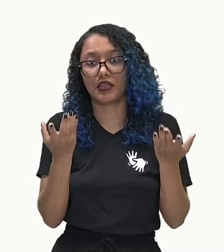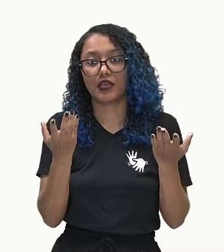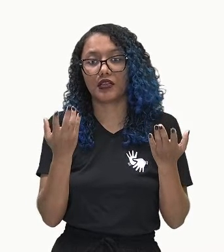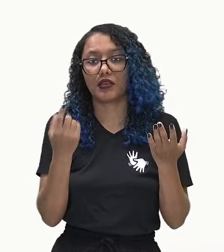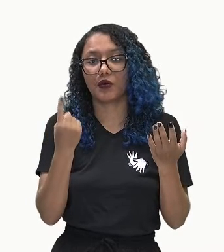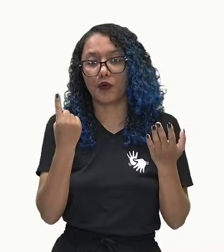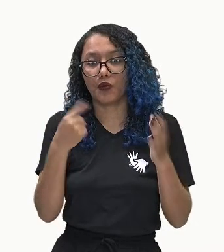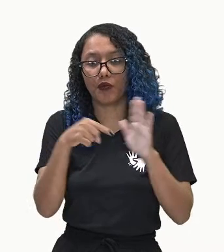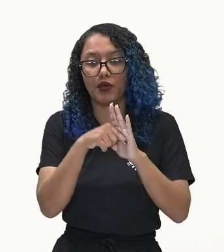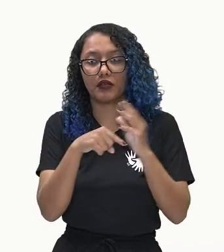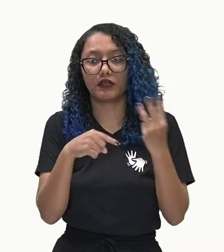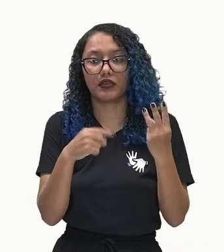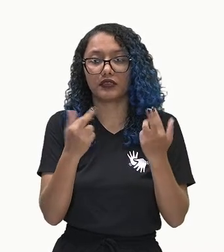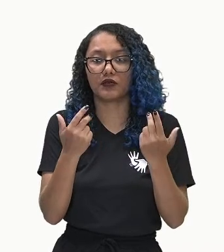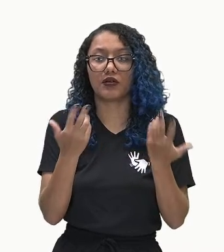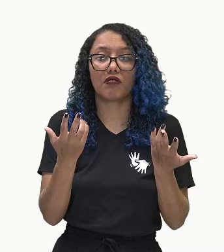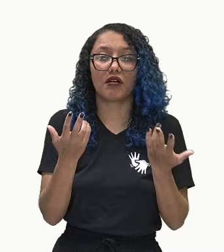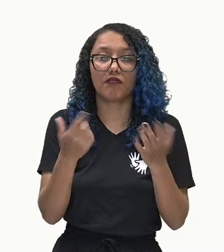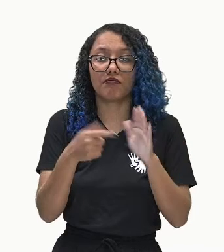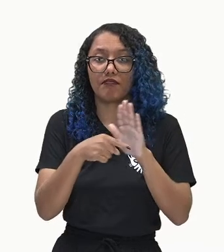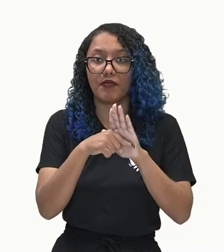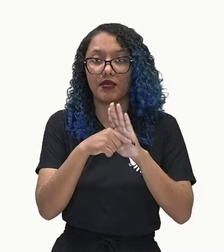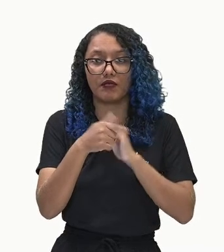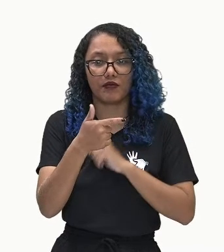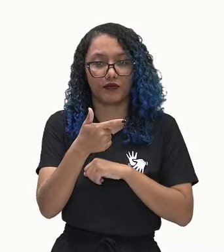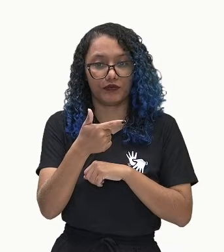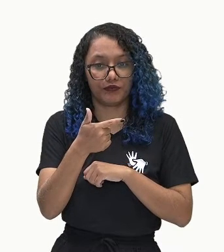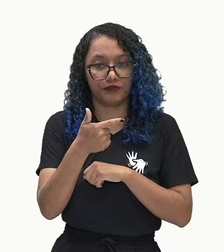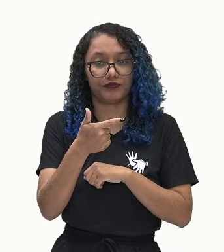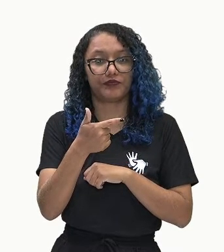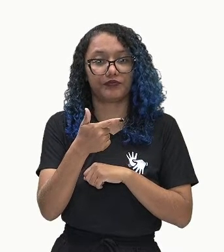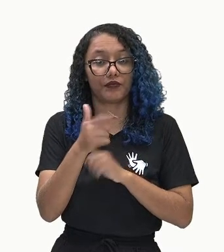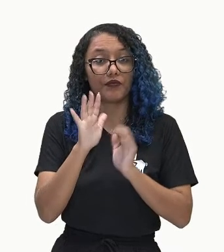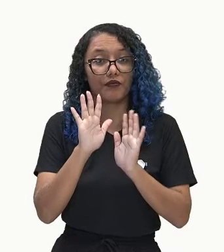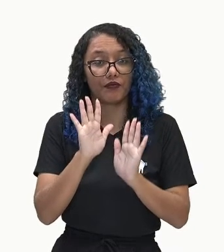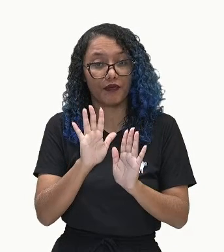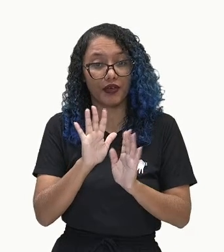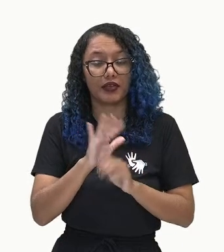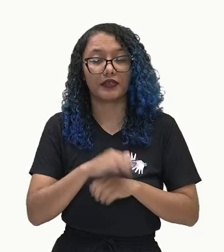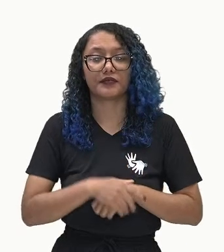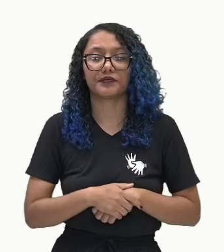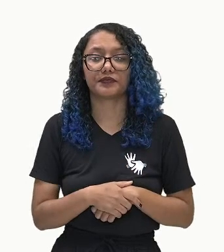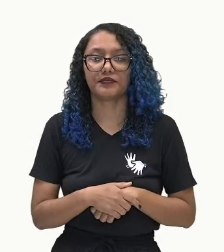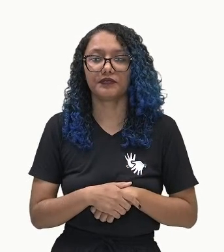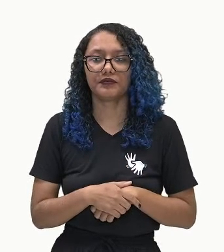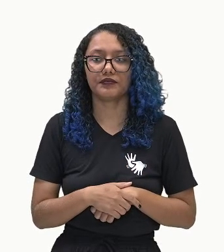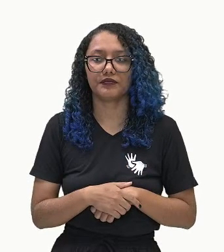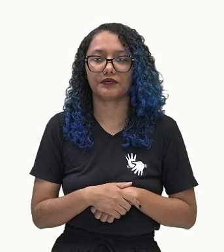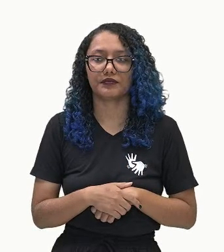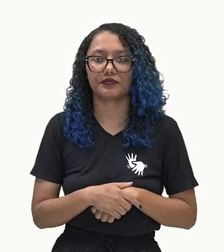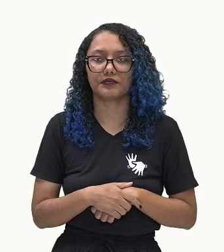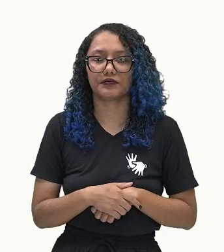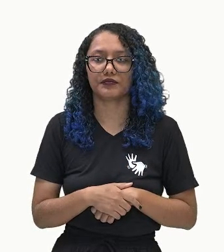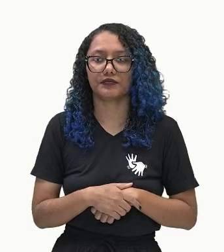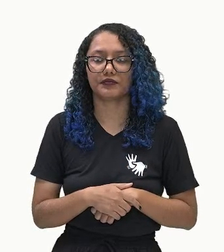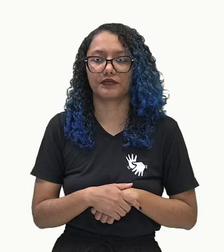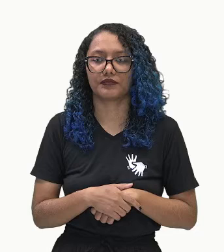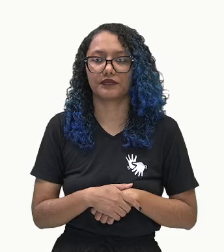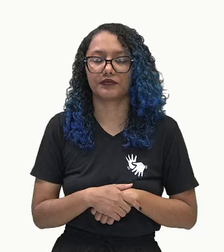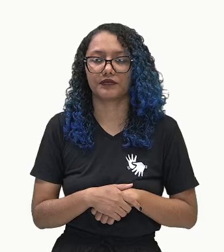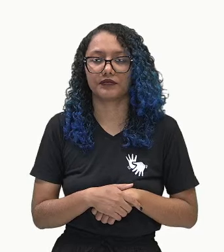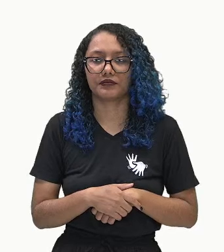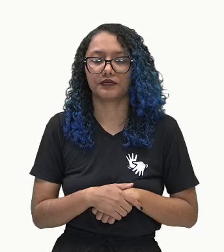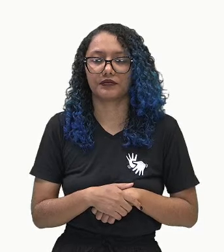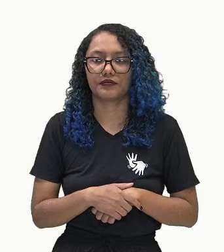3, o resultado é menos 2. Mas o que vai acontecer aqui? Ah,